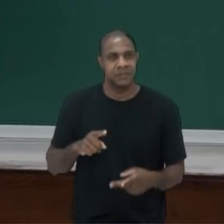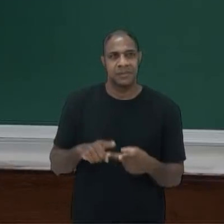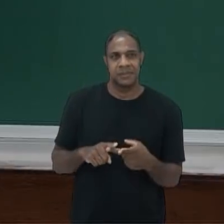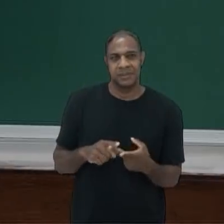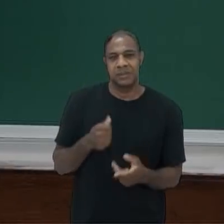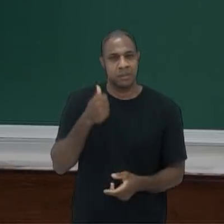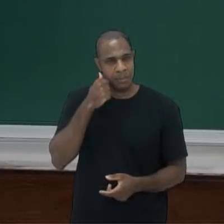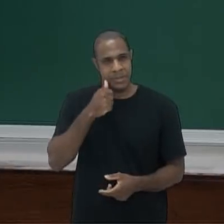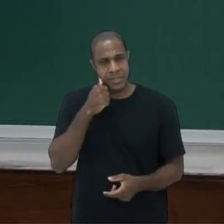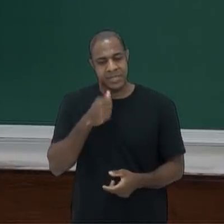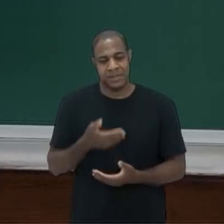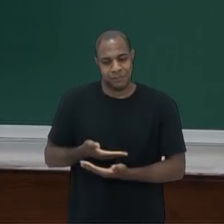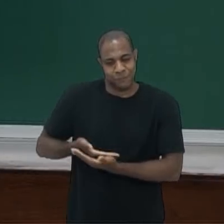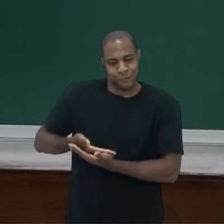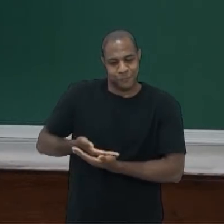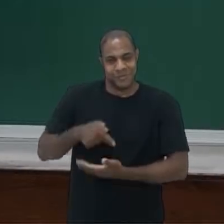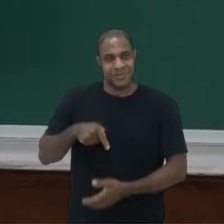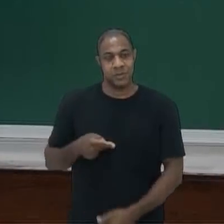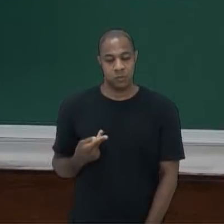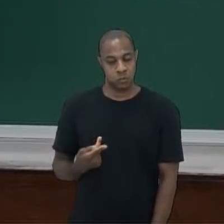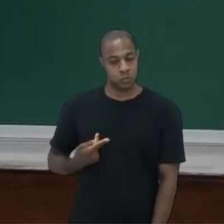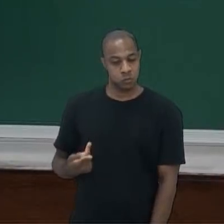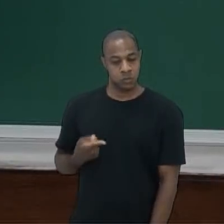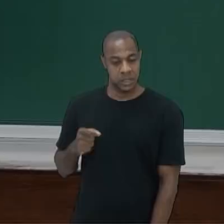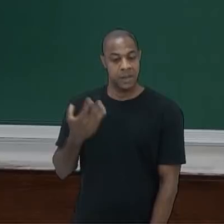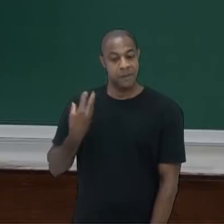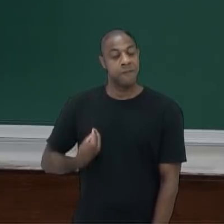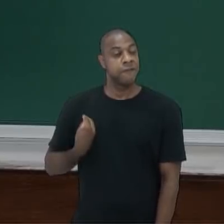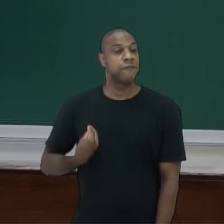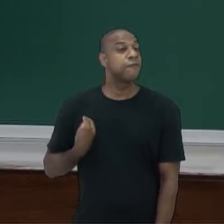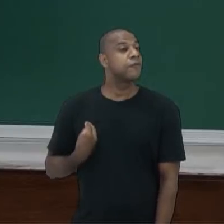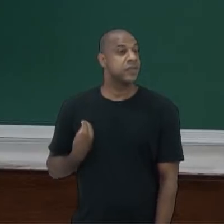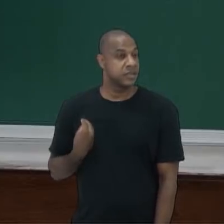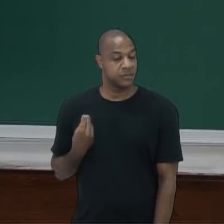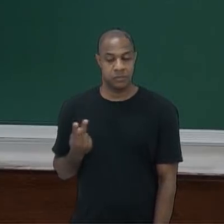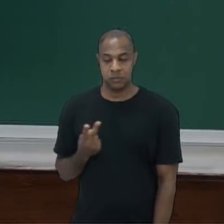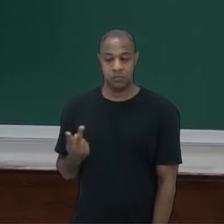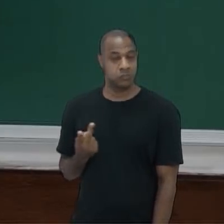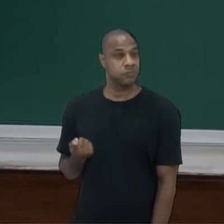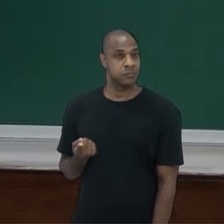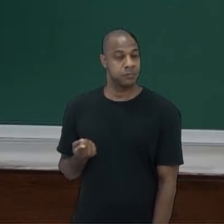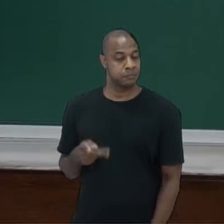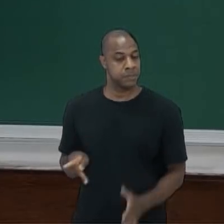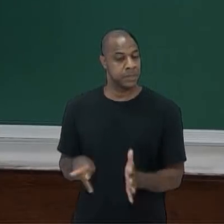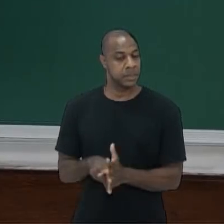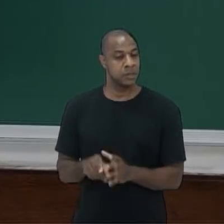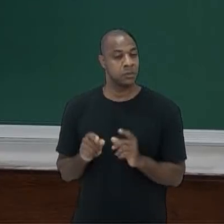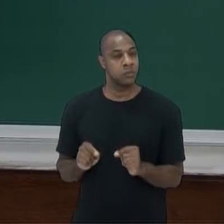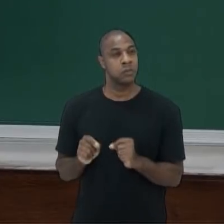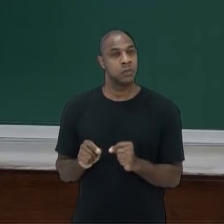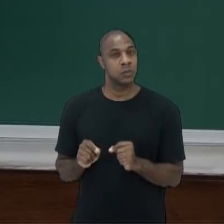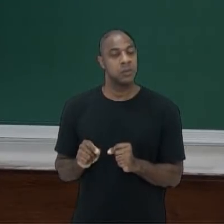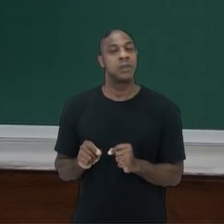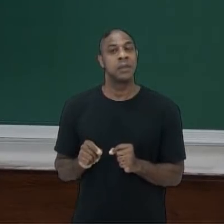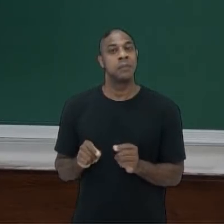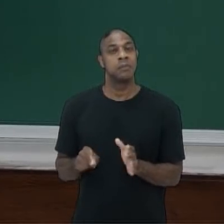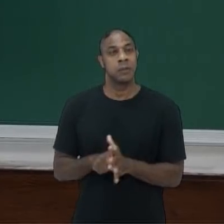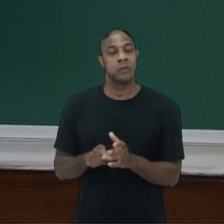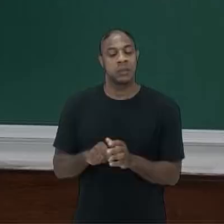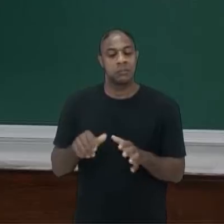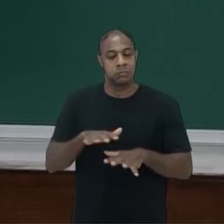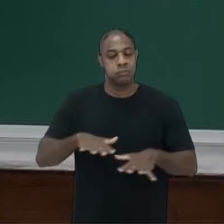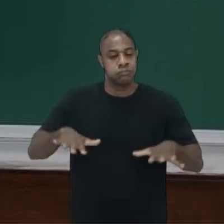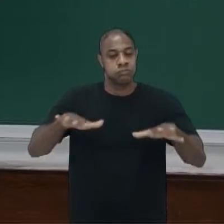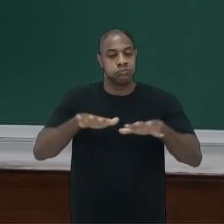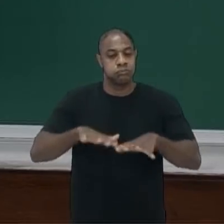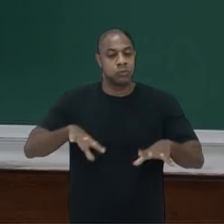dona, uma menininha. Ambos são seres vivos, ambos pertencem ao reino Animalia.